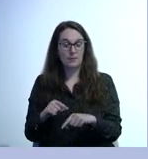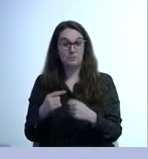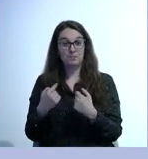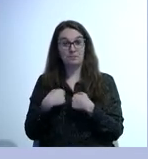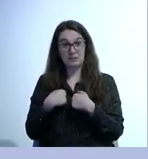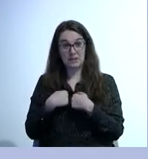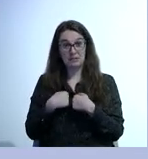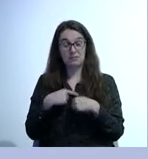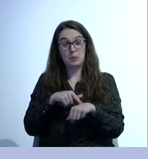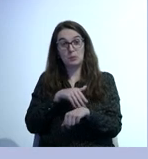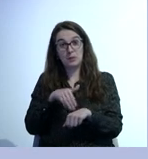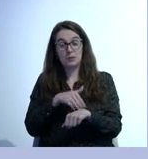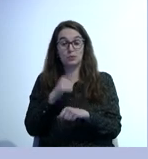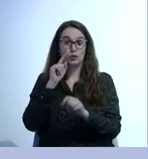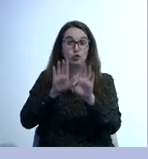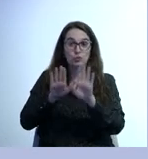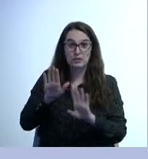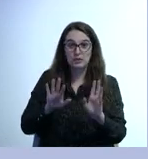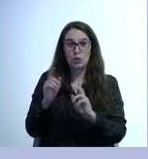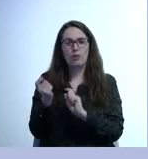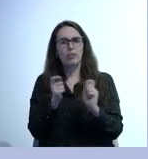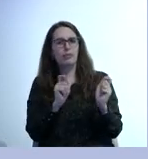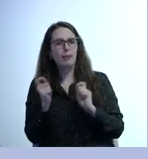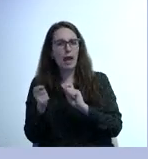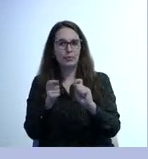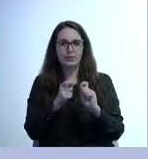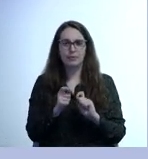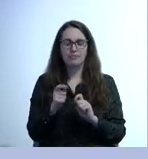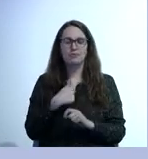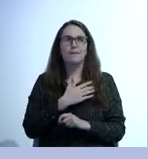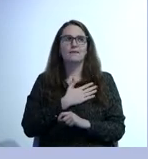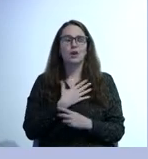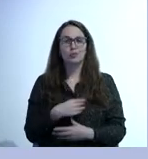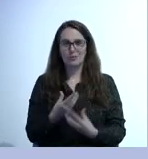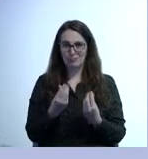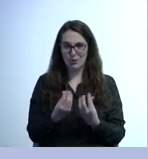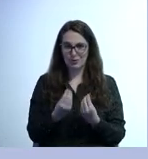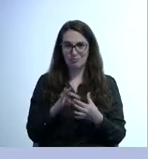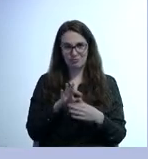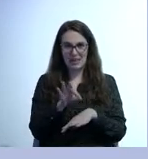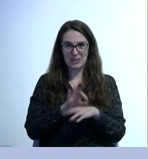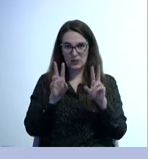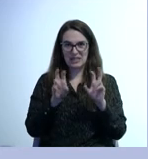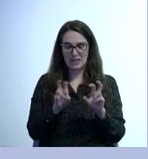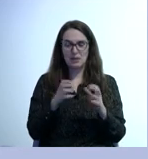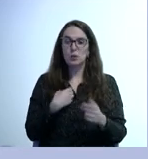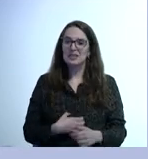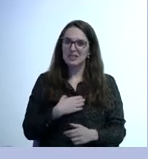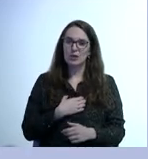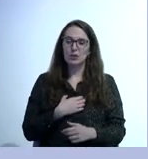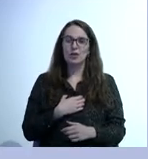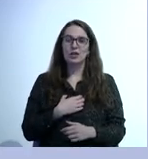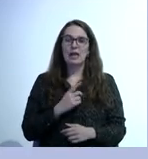Este momento desta exposição e este debate, de que eu gostei imenso sobre a arquitetura, são